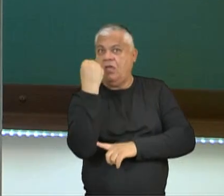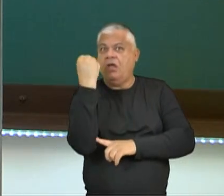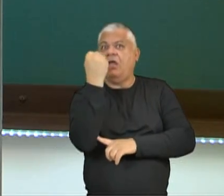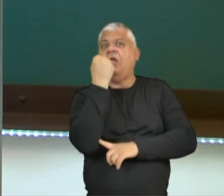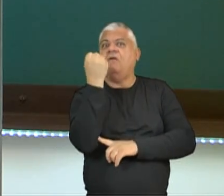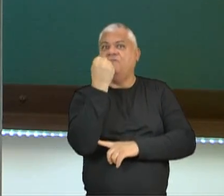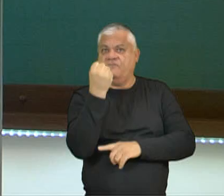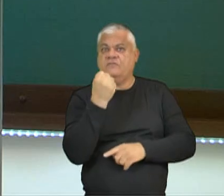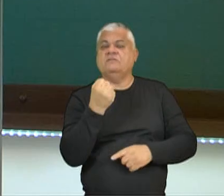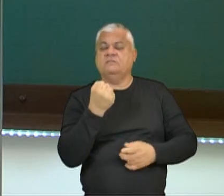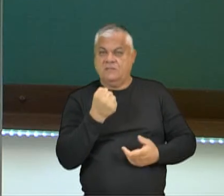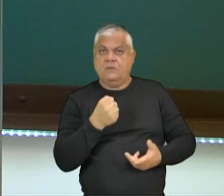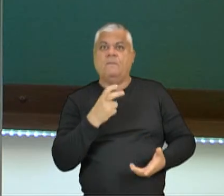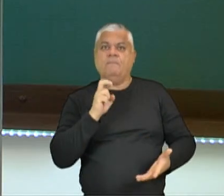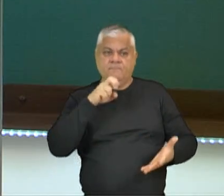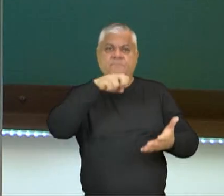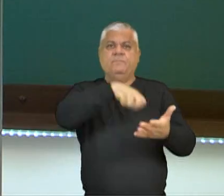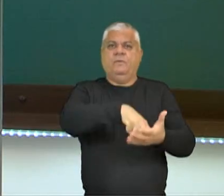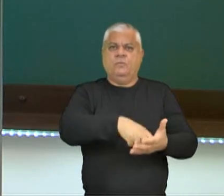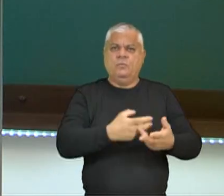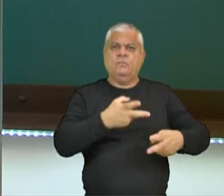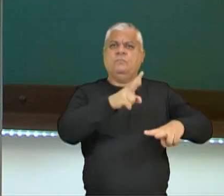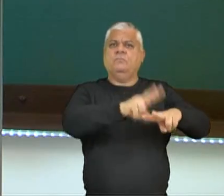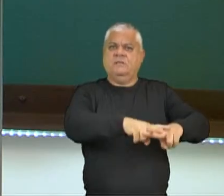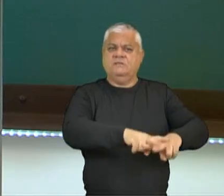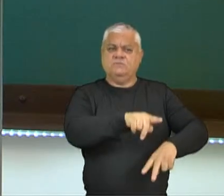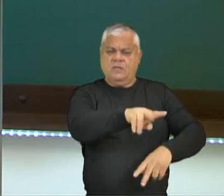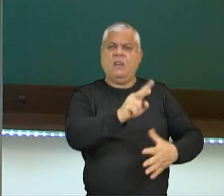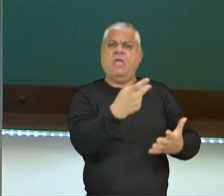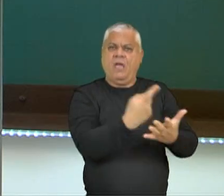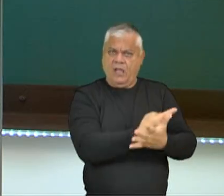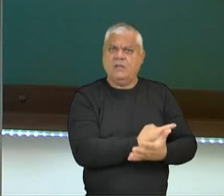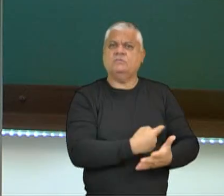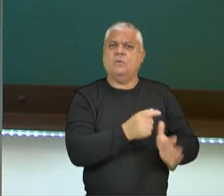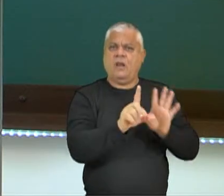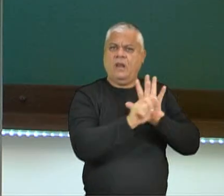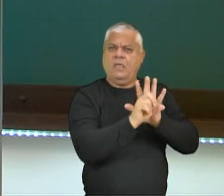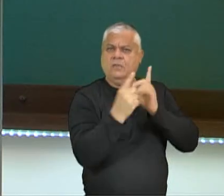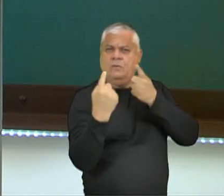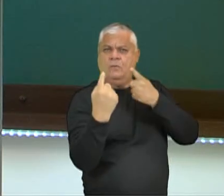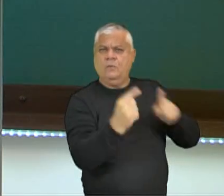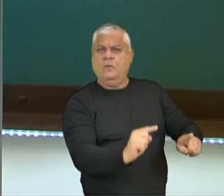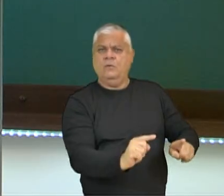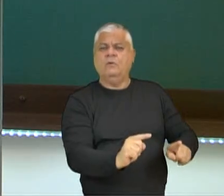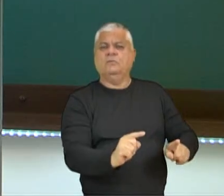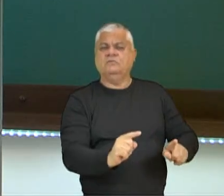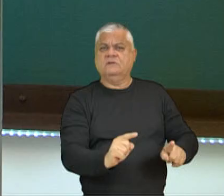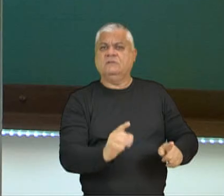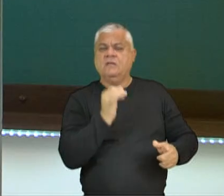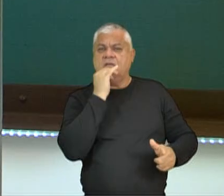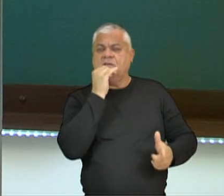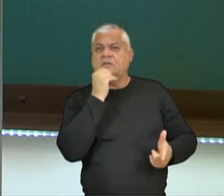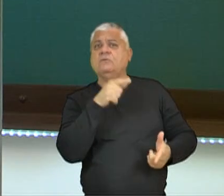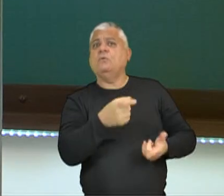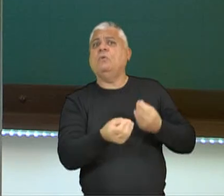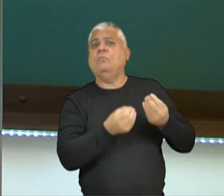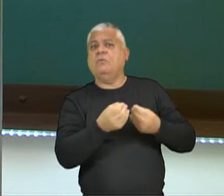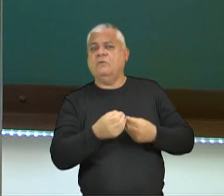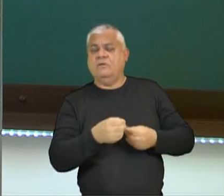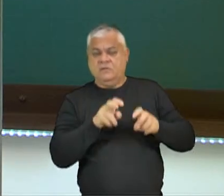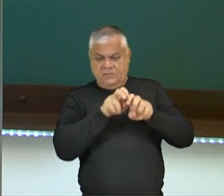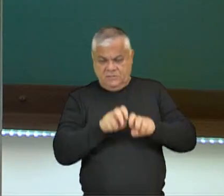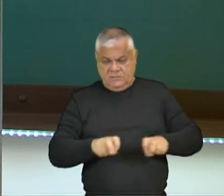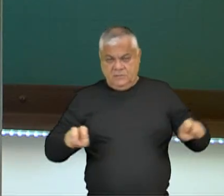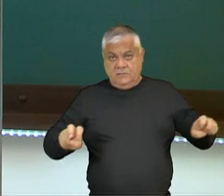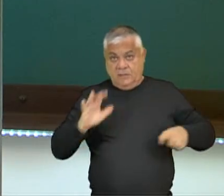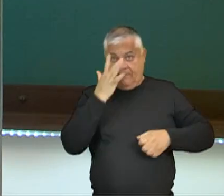contravenção penal, né, porque cometeu um ato ilícito, um ato ilegal que contrariou o nosso Código Penal. Será que ao